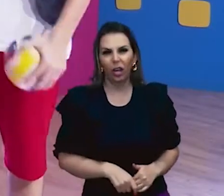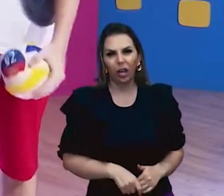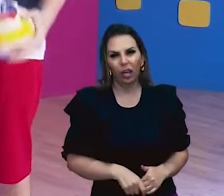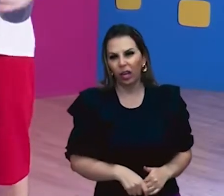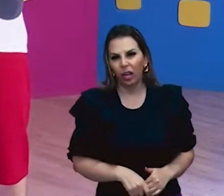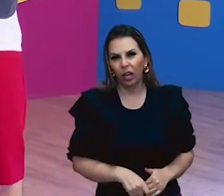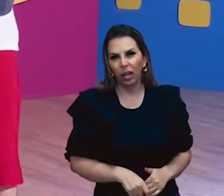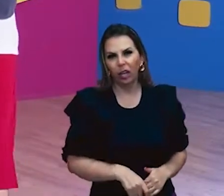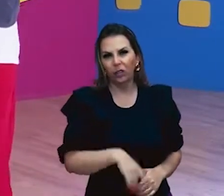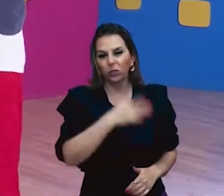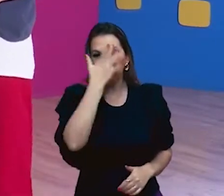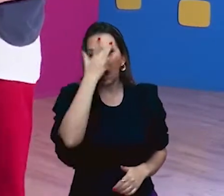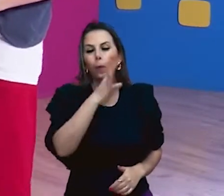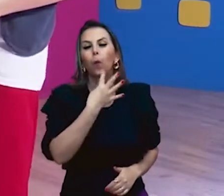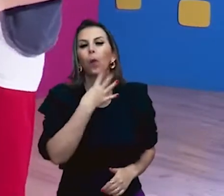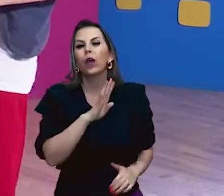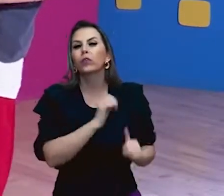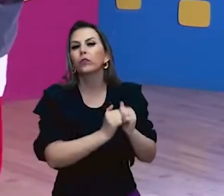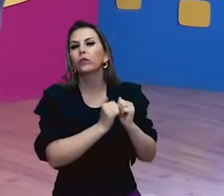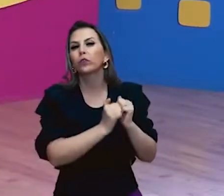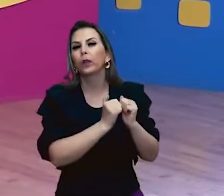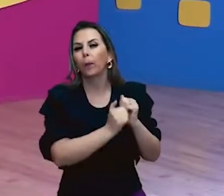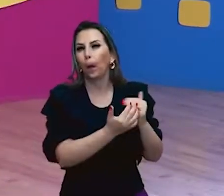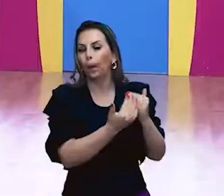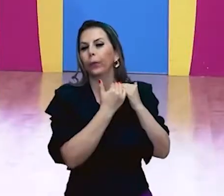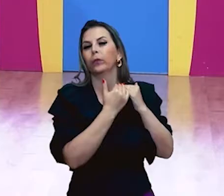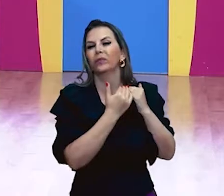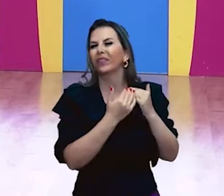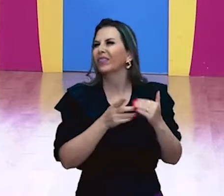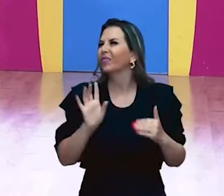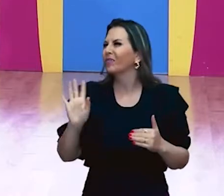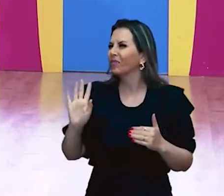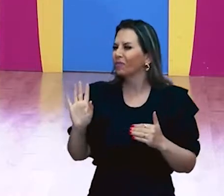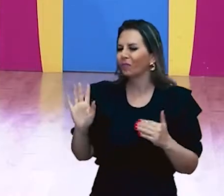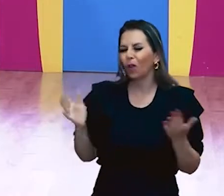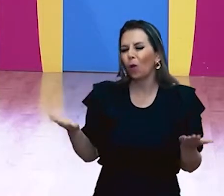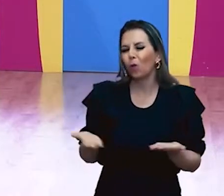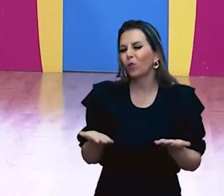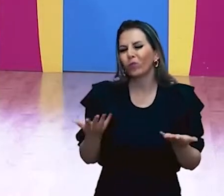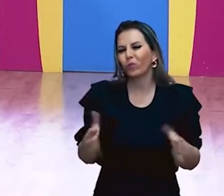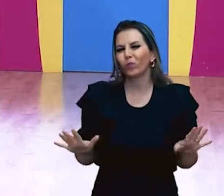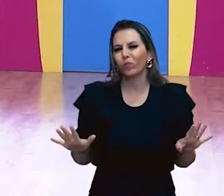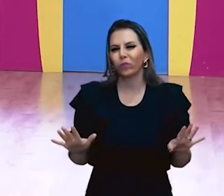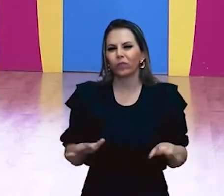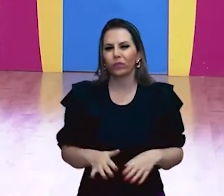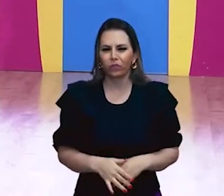Meninas, sabe nem de futebol, quer falar de mim. Mas vamos lá jogar, Joca? Ah não, Tadeu, hoje não.